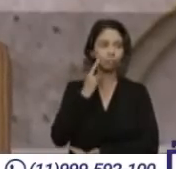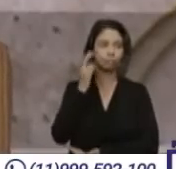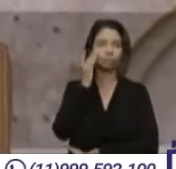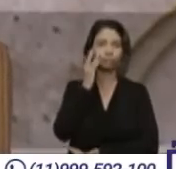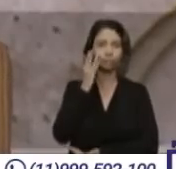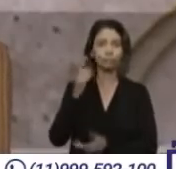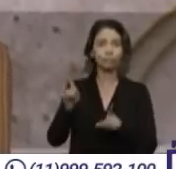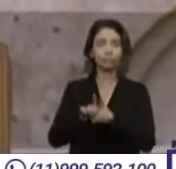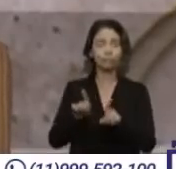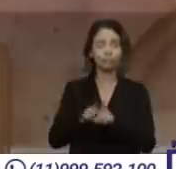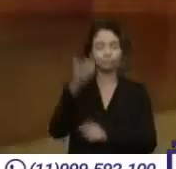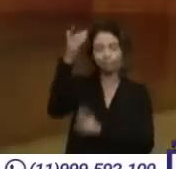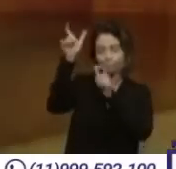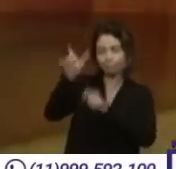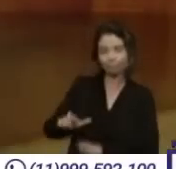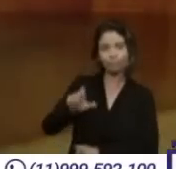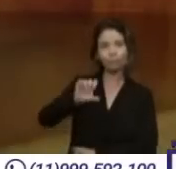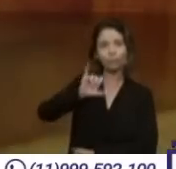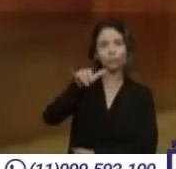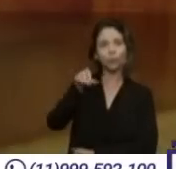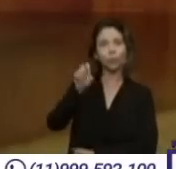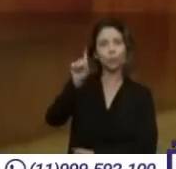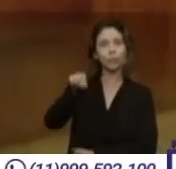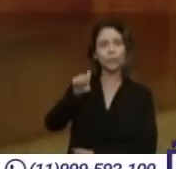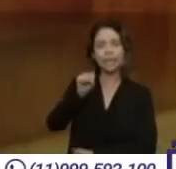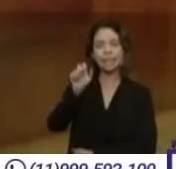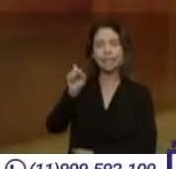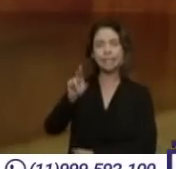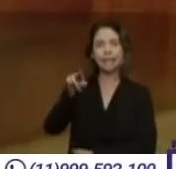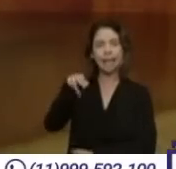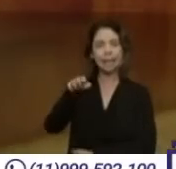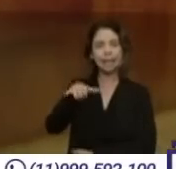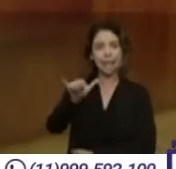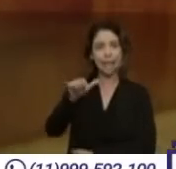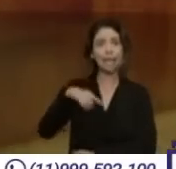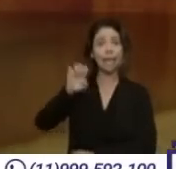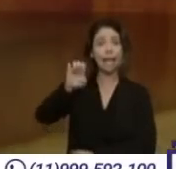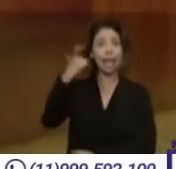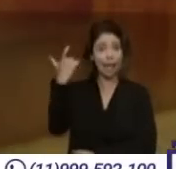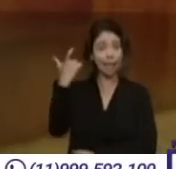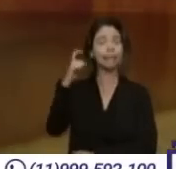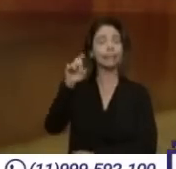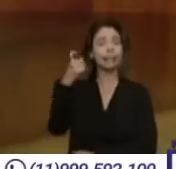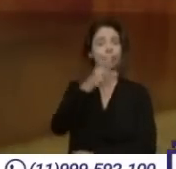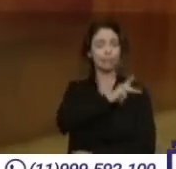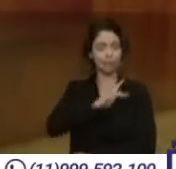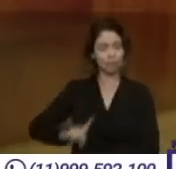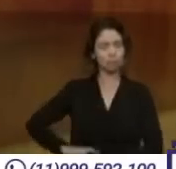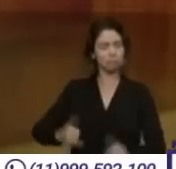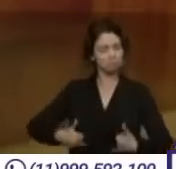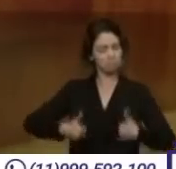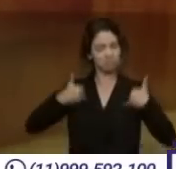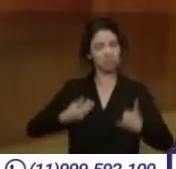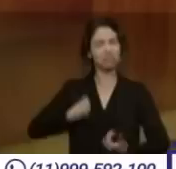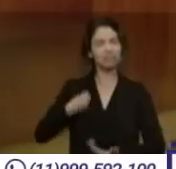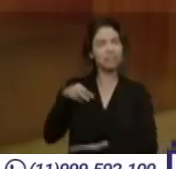Senhor José Sarney, ex-presidente da República, que nos honra com a sua presença e a quem muito